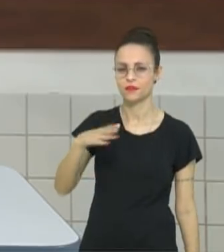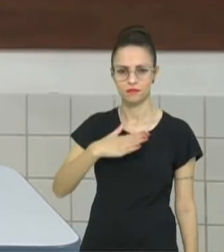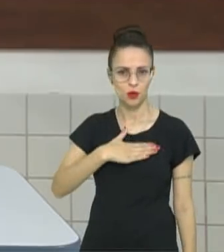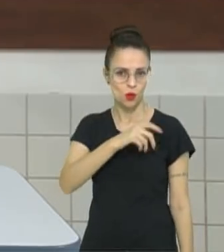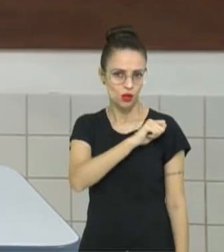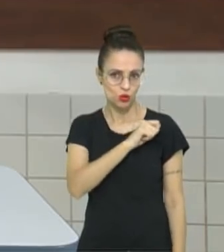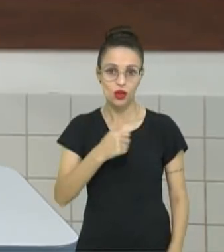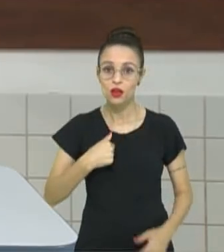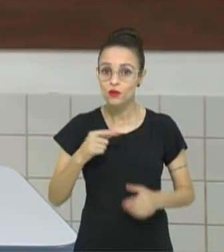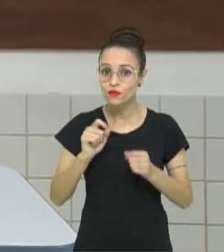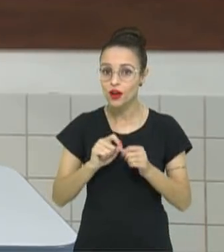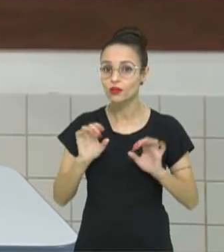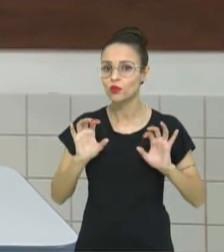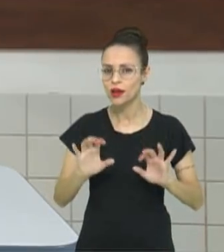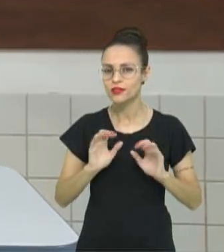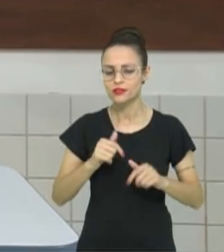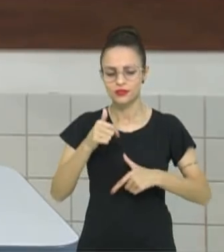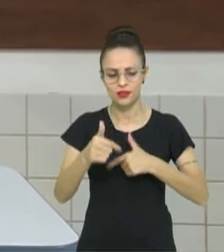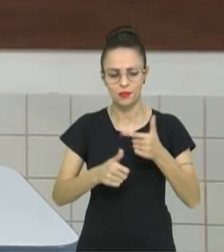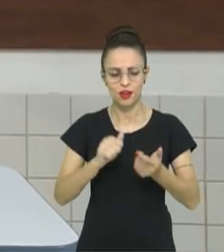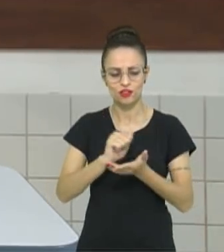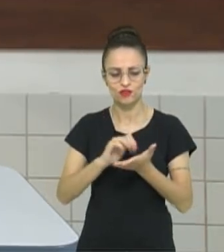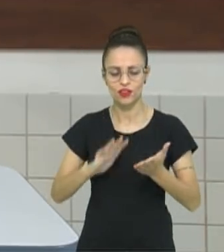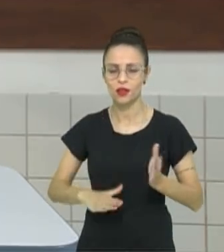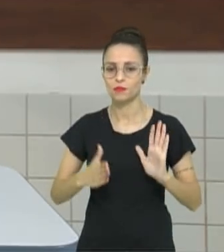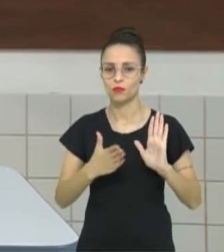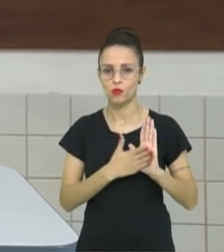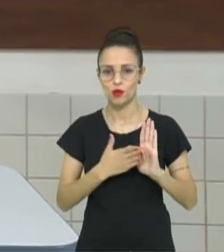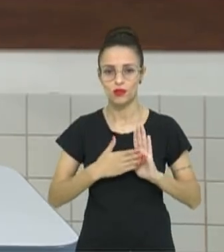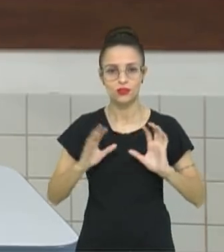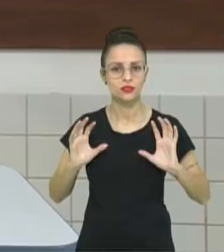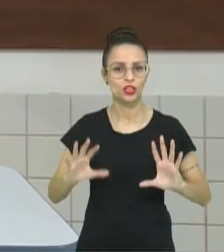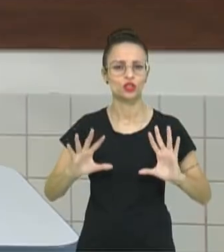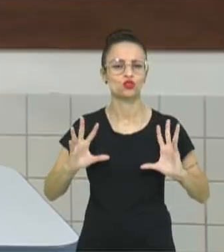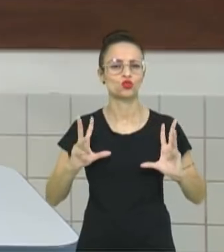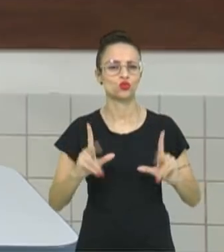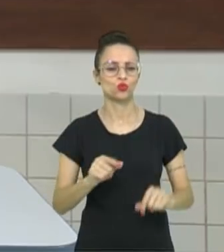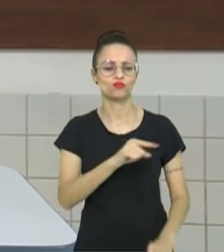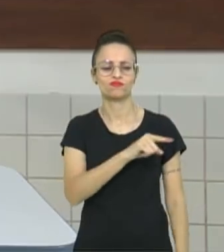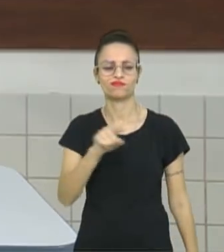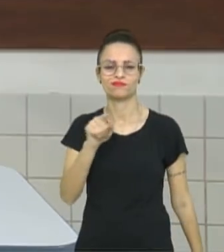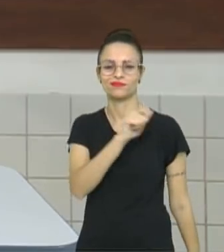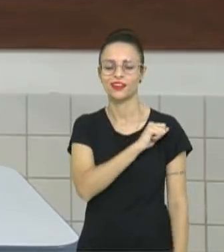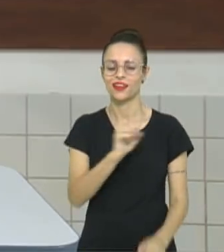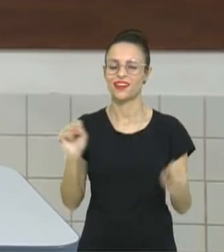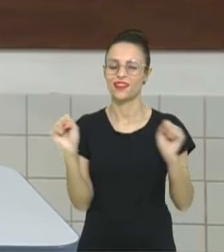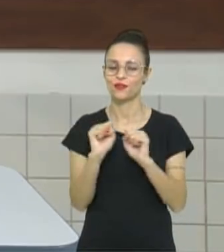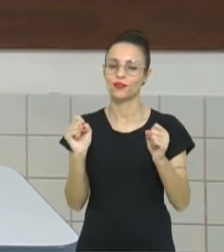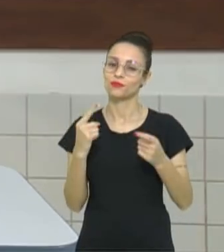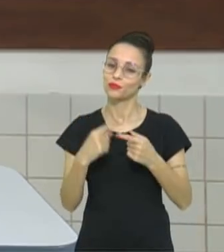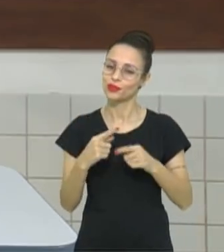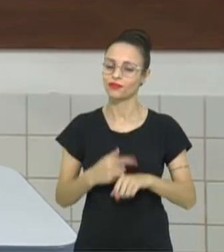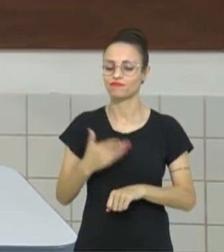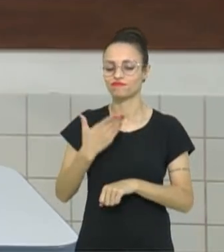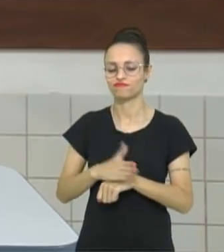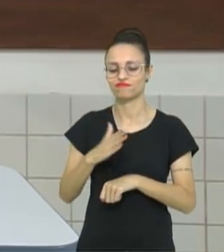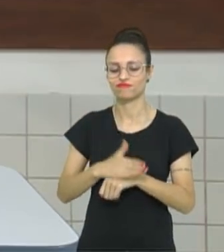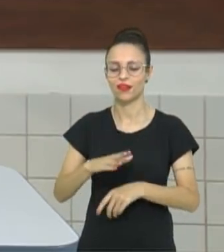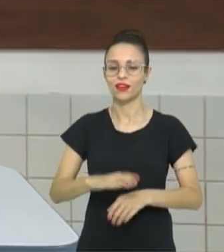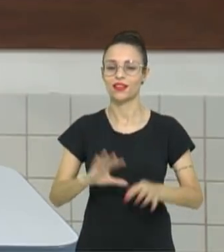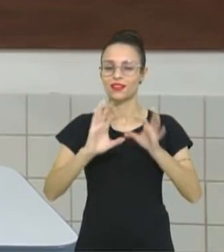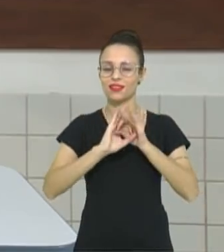esse tipo de trabalho, de atividade, todo mundo adora, porque cada um põe a sua